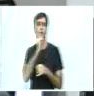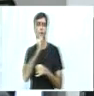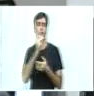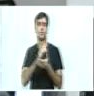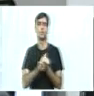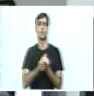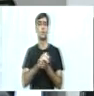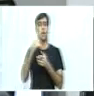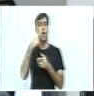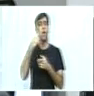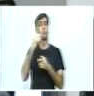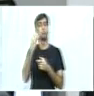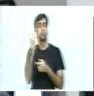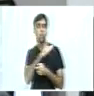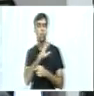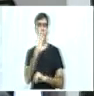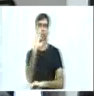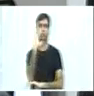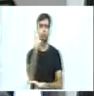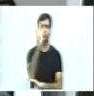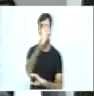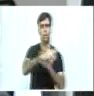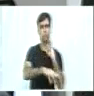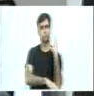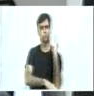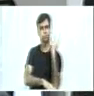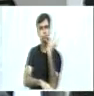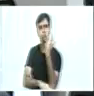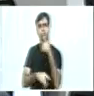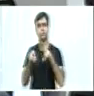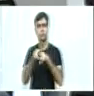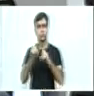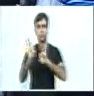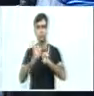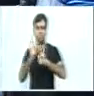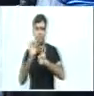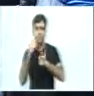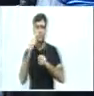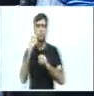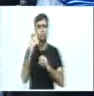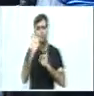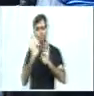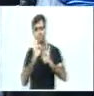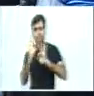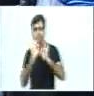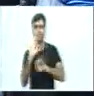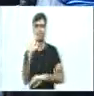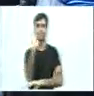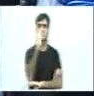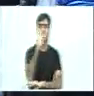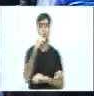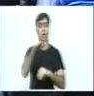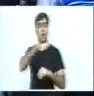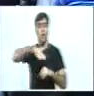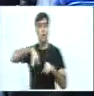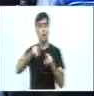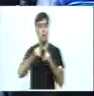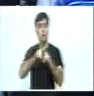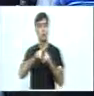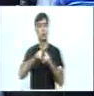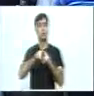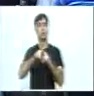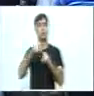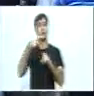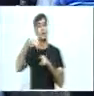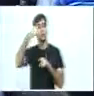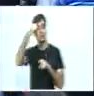o reflorestamento, a racionalização do uso das florestas, atuação no programa de prevenção